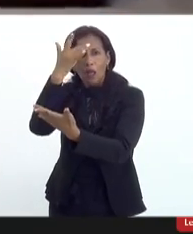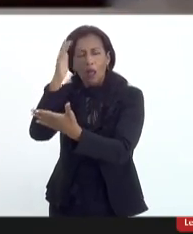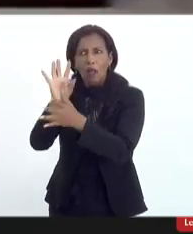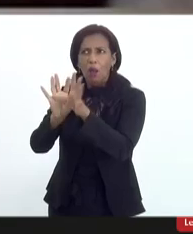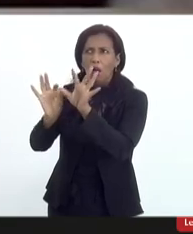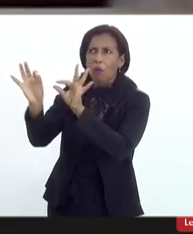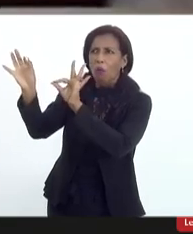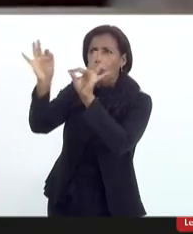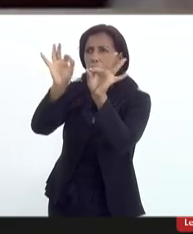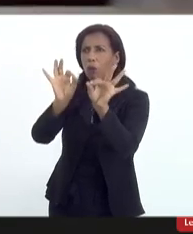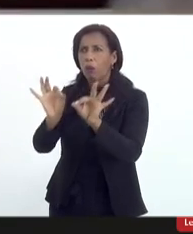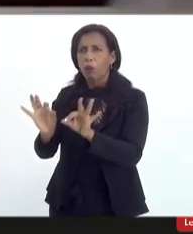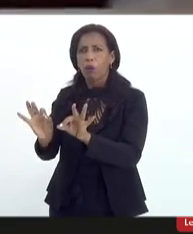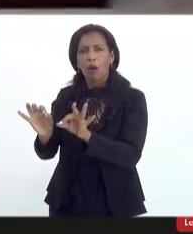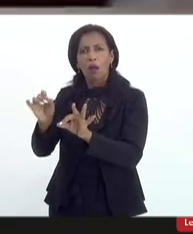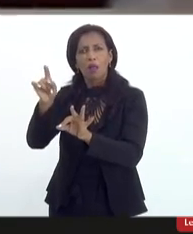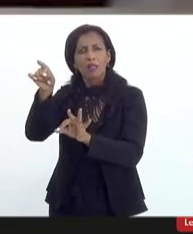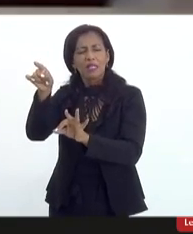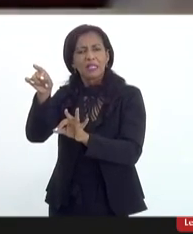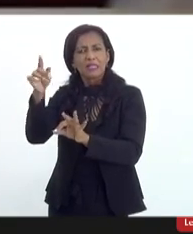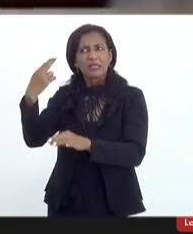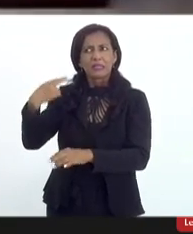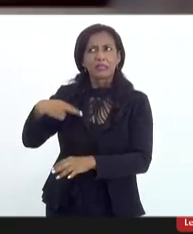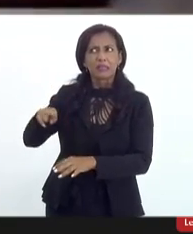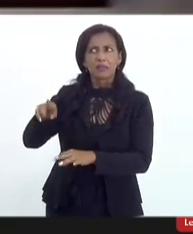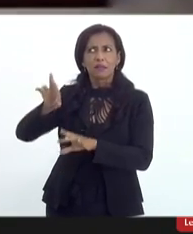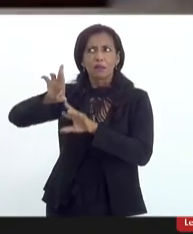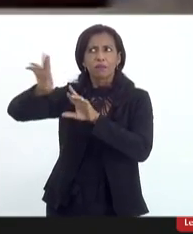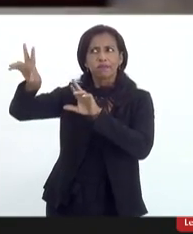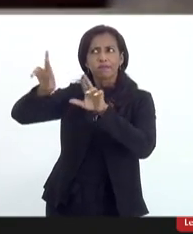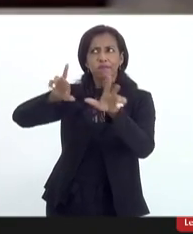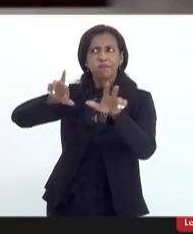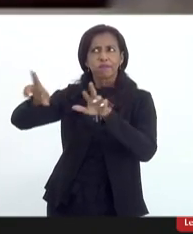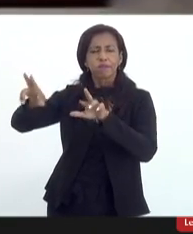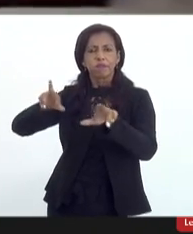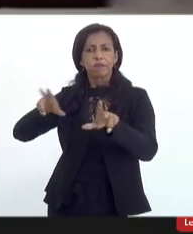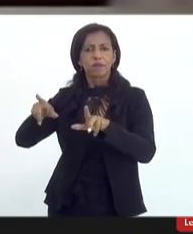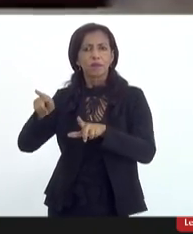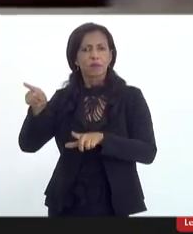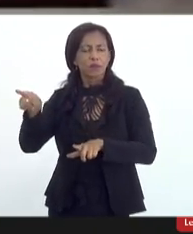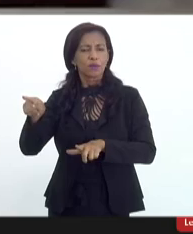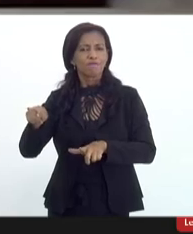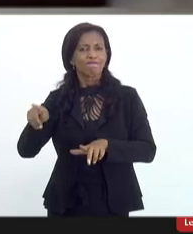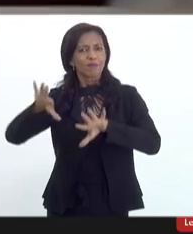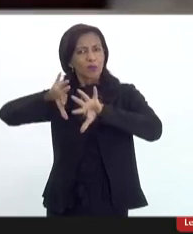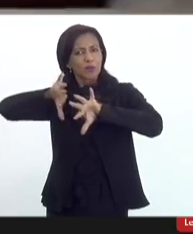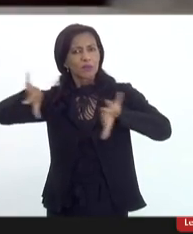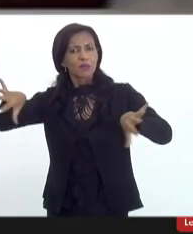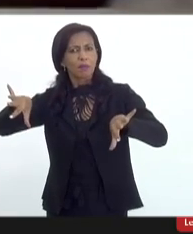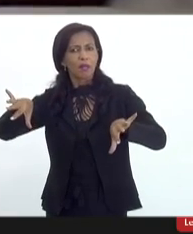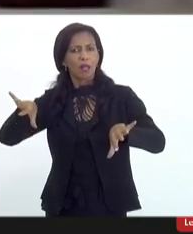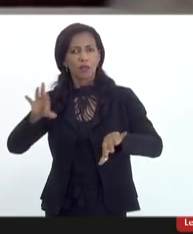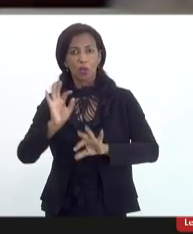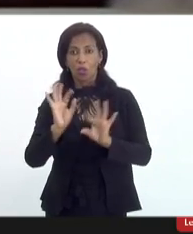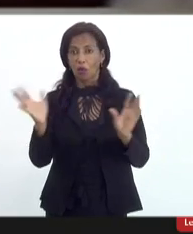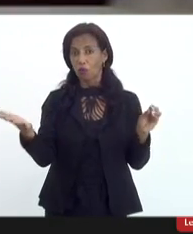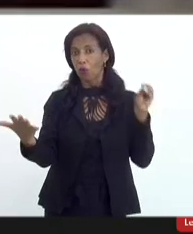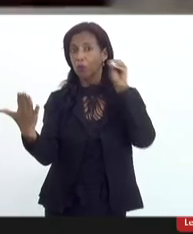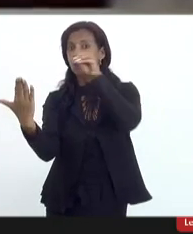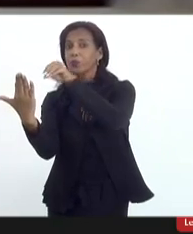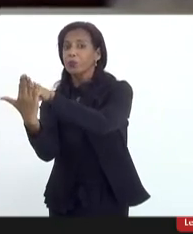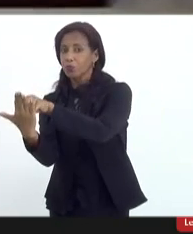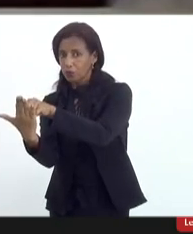que os credos locais estão deslocados do evento religioso, não foram